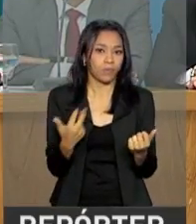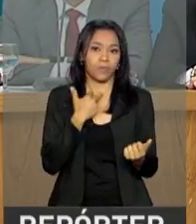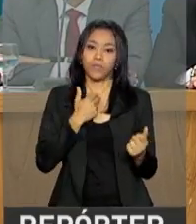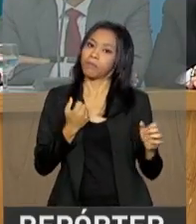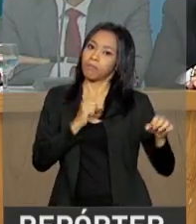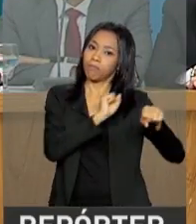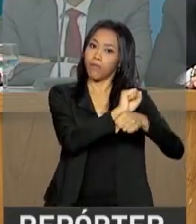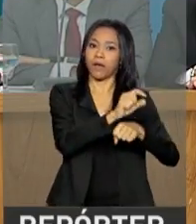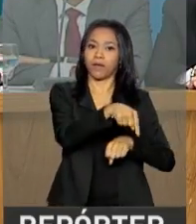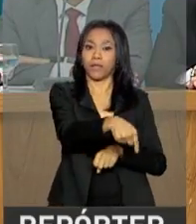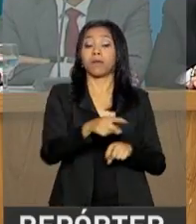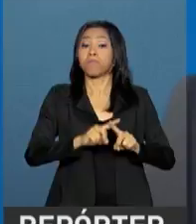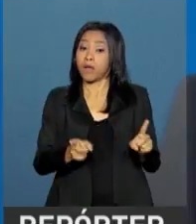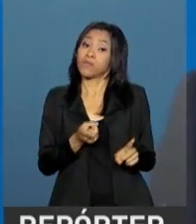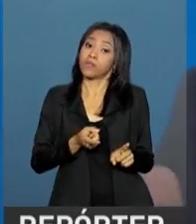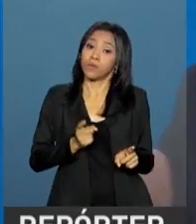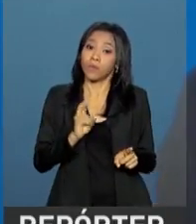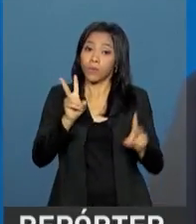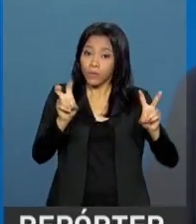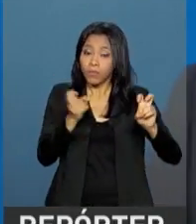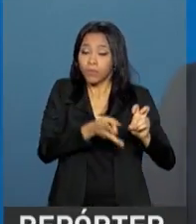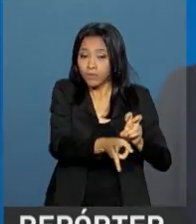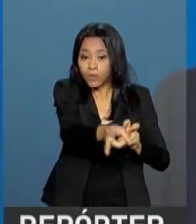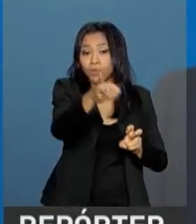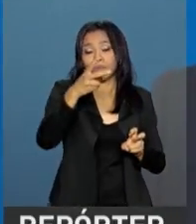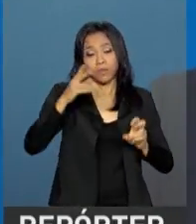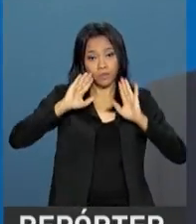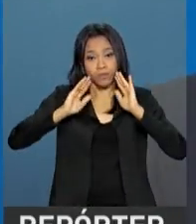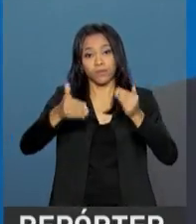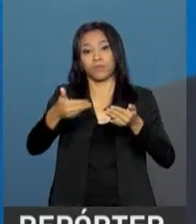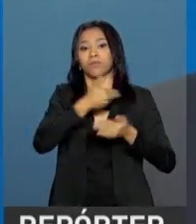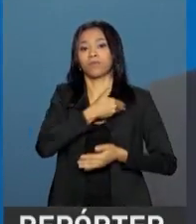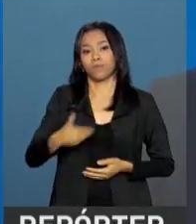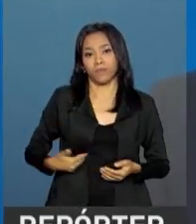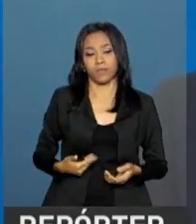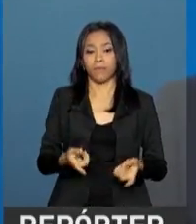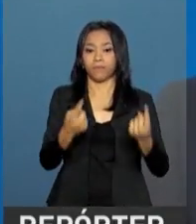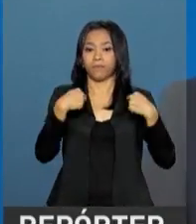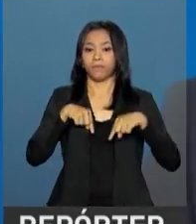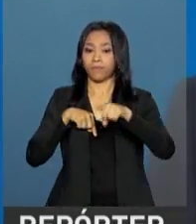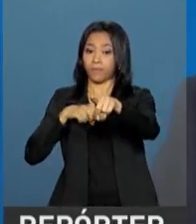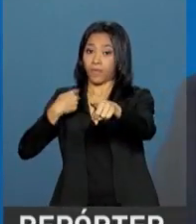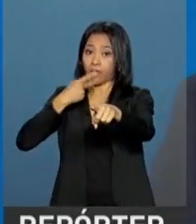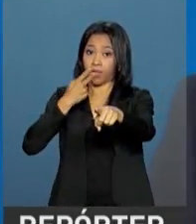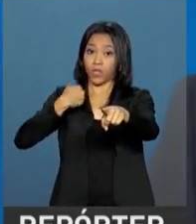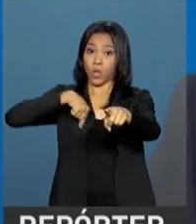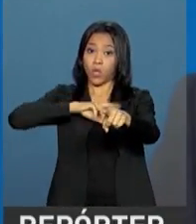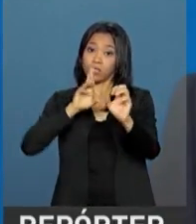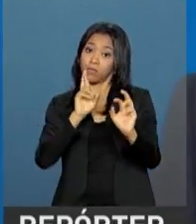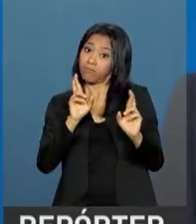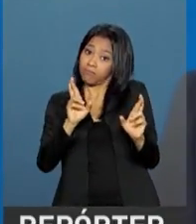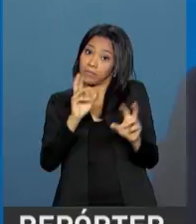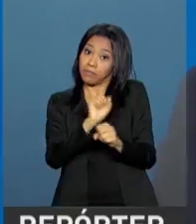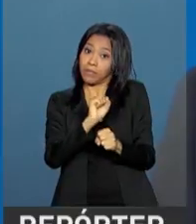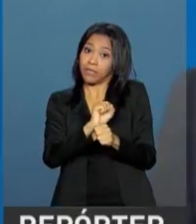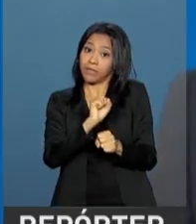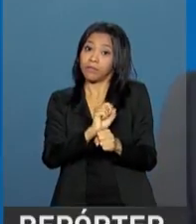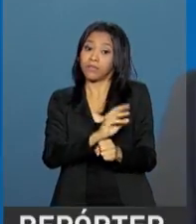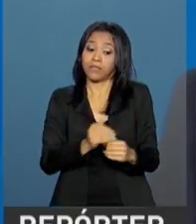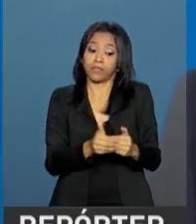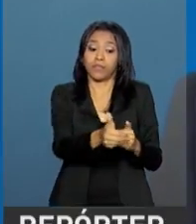segue como prioridade esperamos que no momento adequado e sun seja votado e aprovado pelo congresso